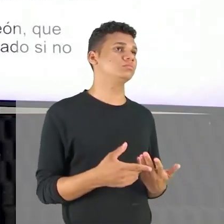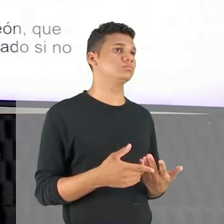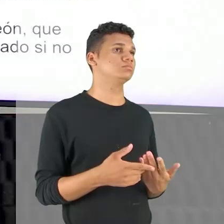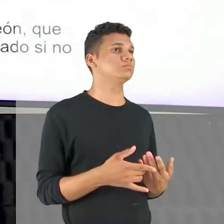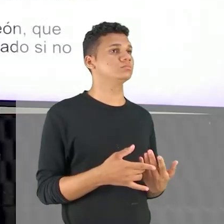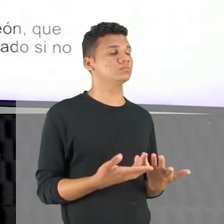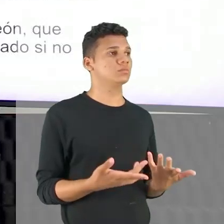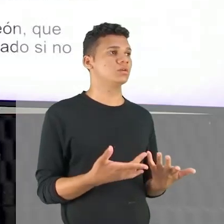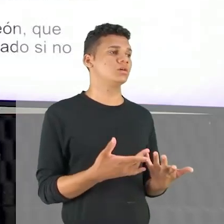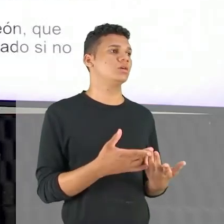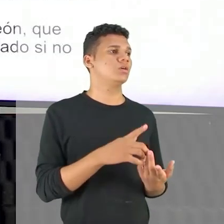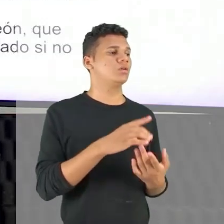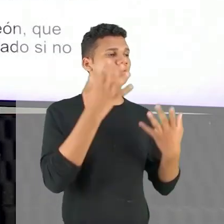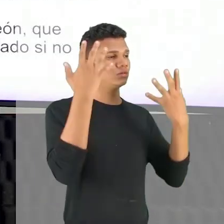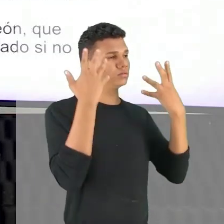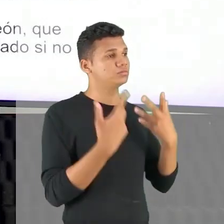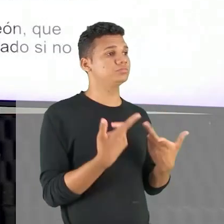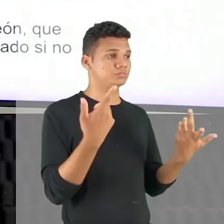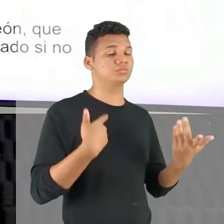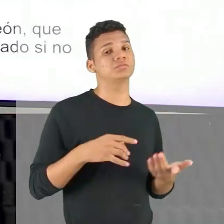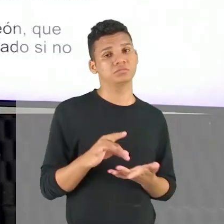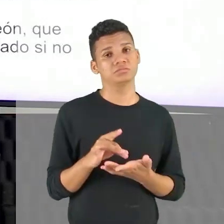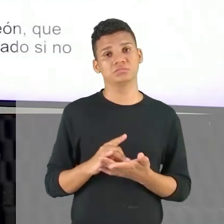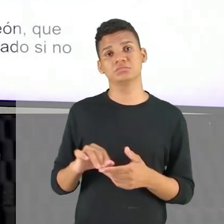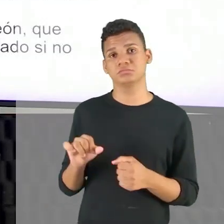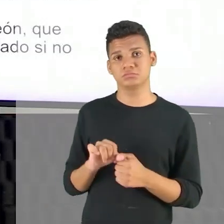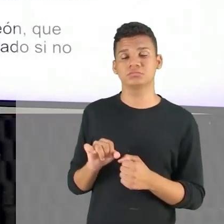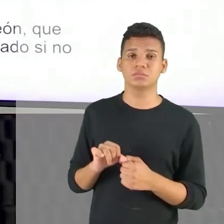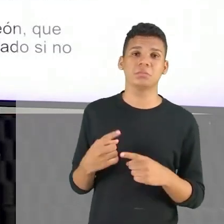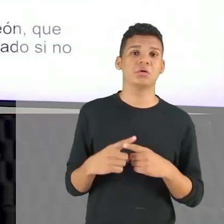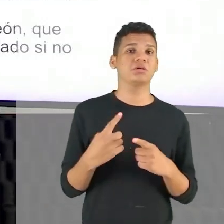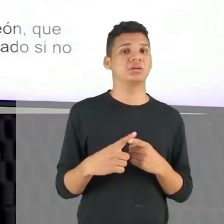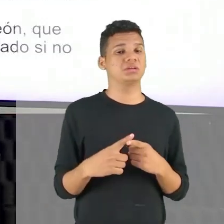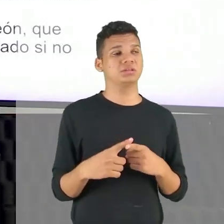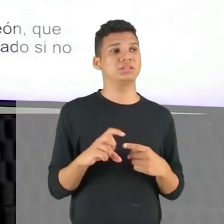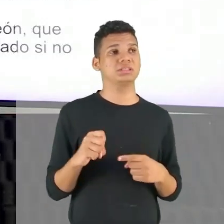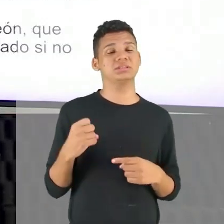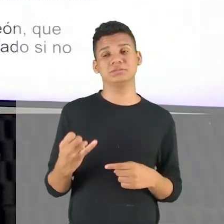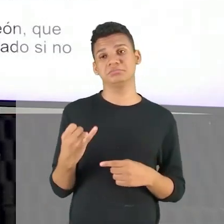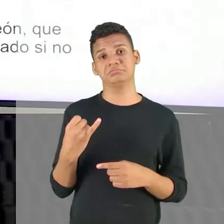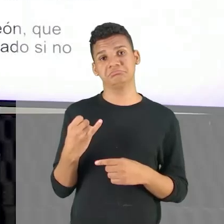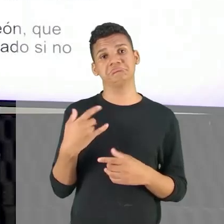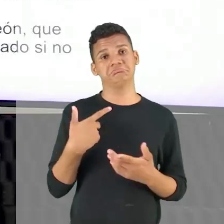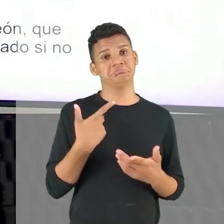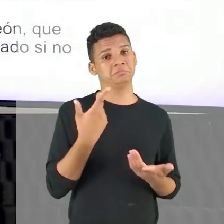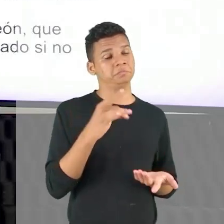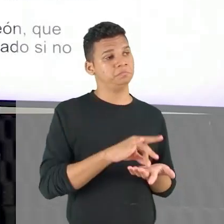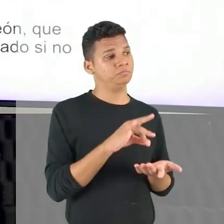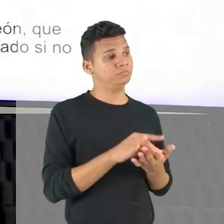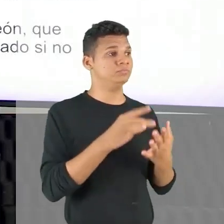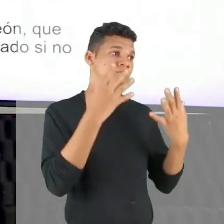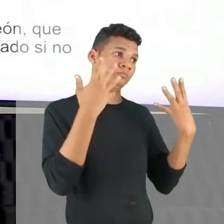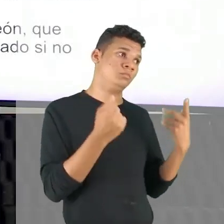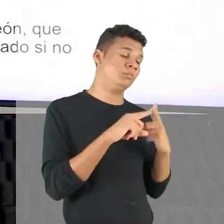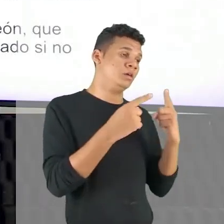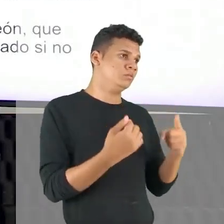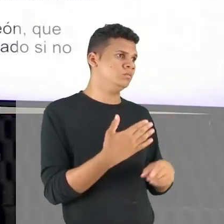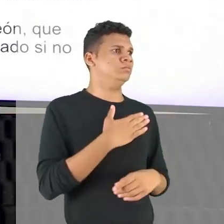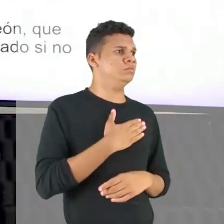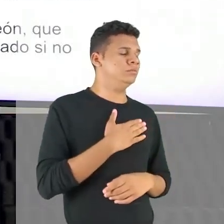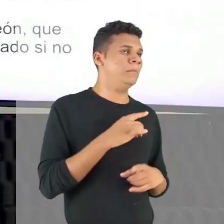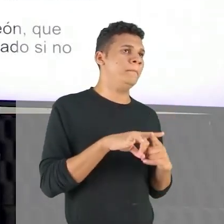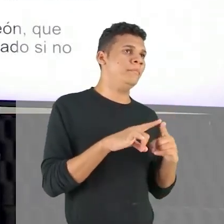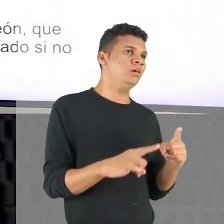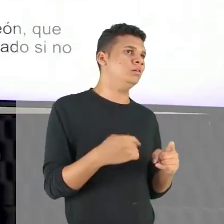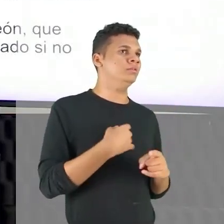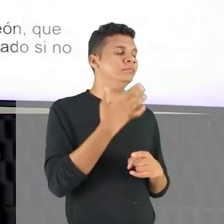reagiu ali de forma repugnante. Que até eu mesmo, se me tivesse assustado, se não